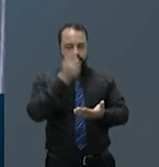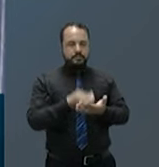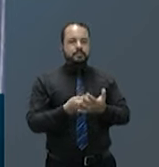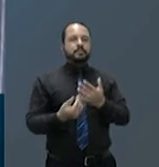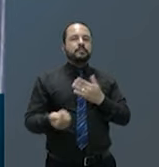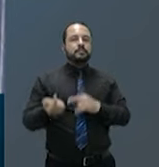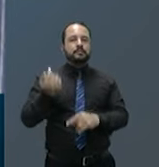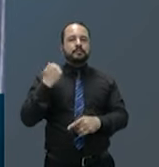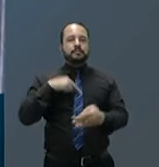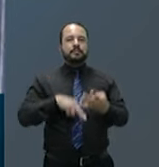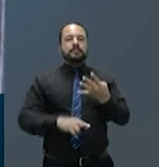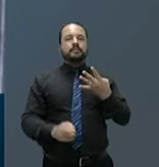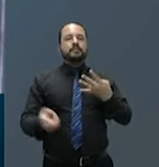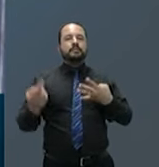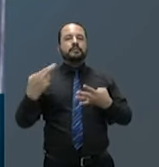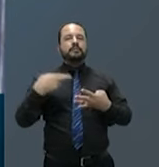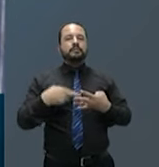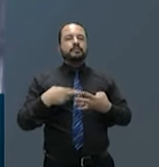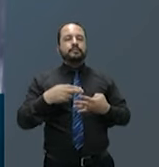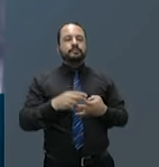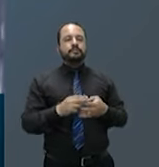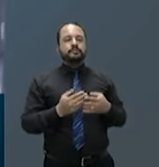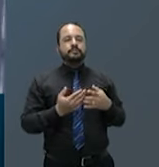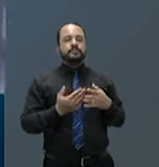recurso especial